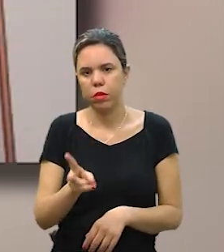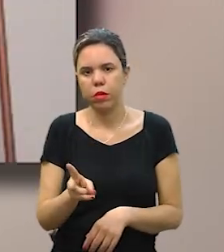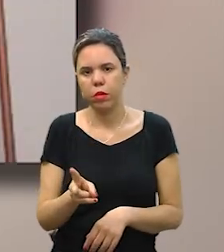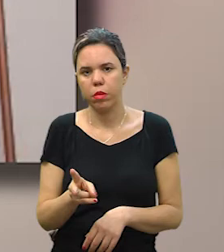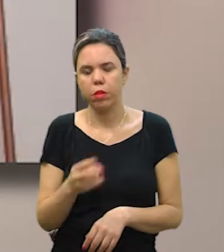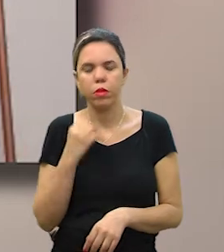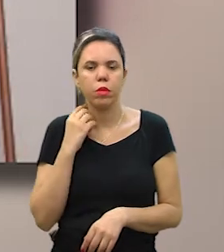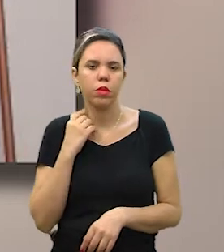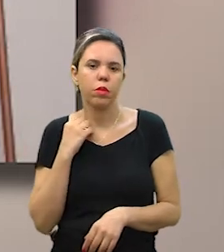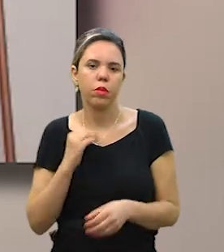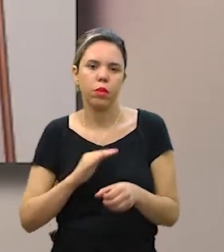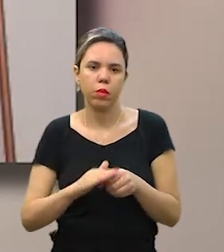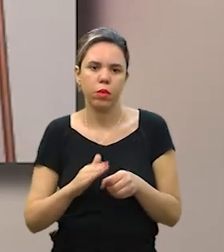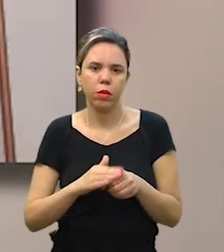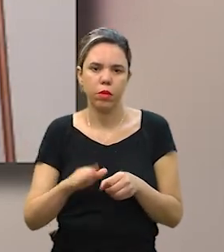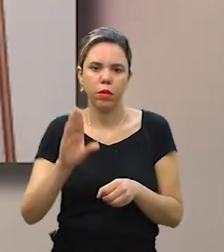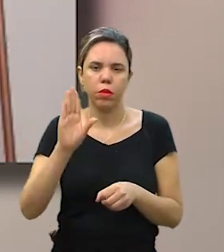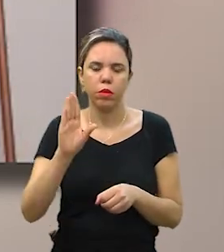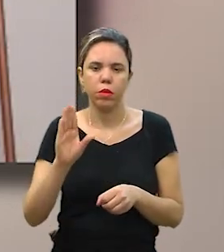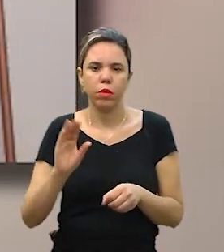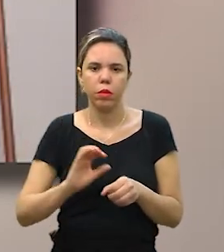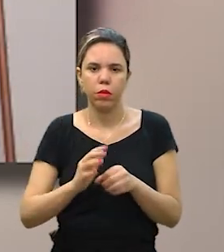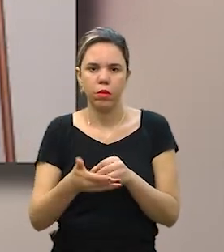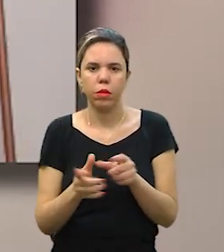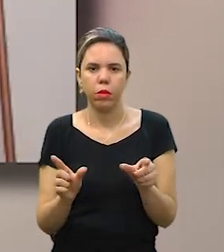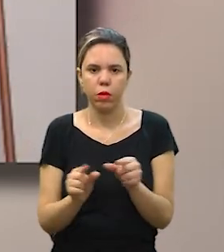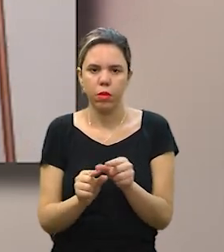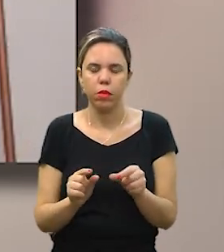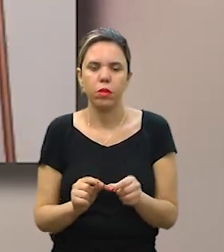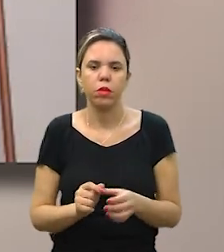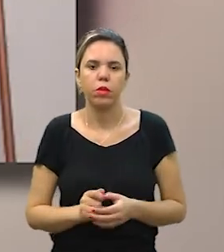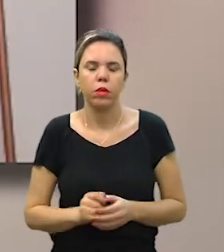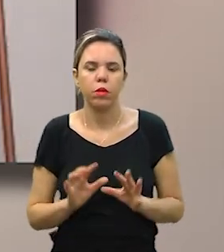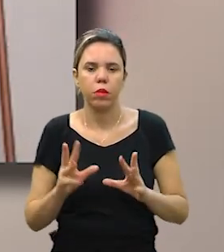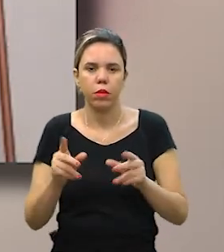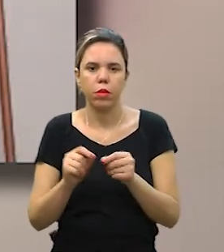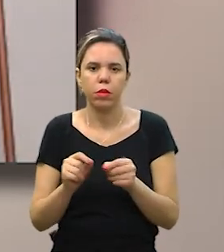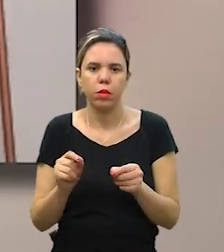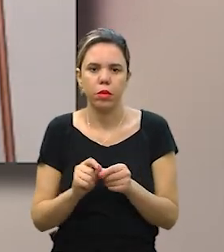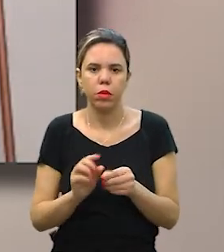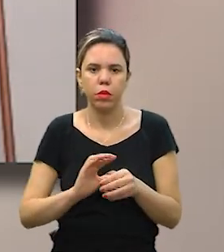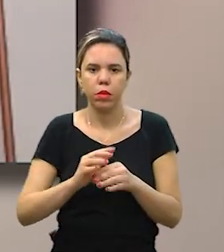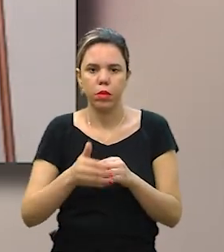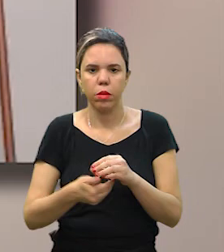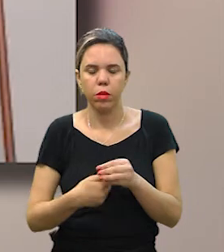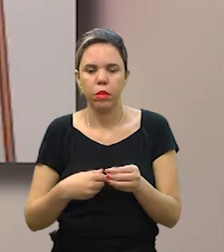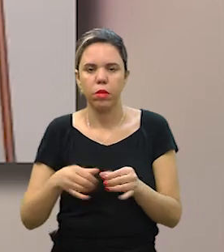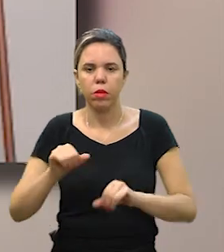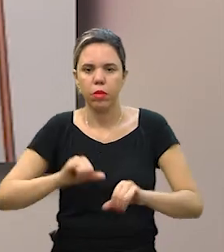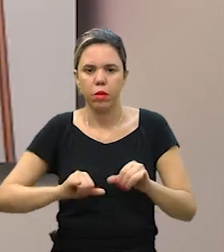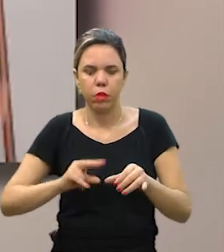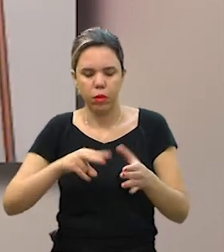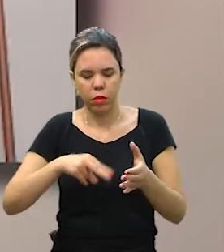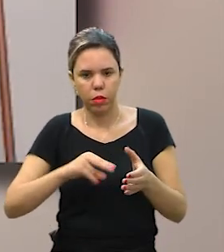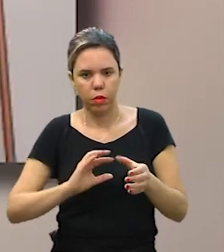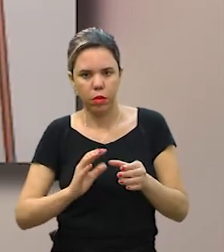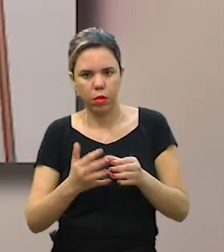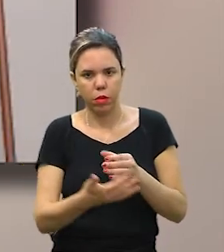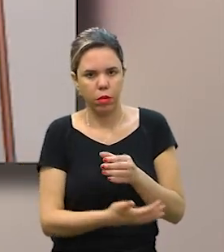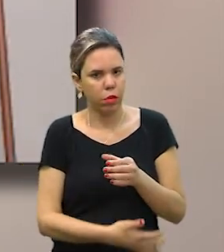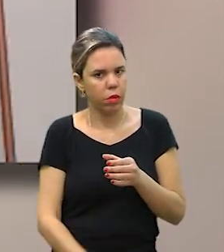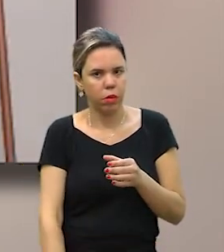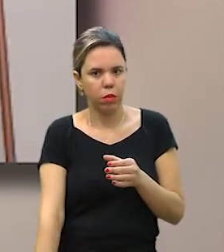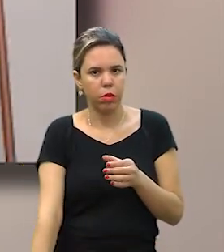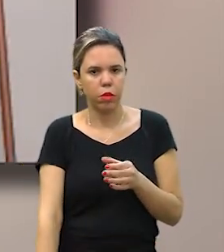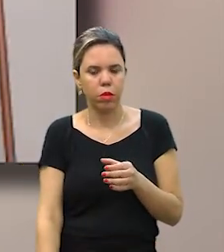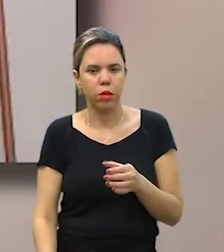é sempre descasque mais, desembale menos. Tudo aquilo que vem embalado, se você lê o